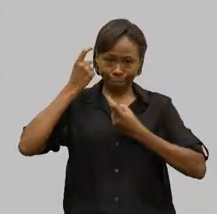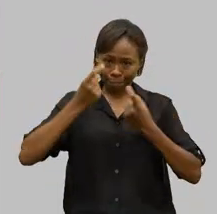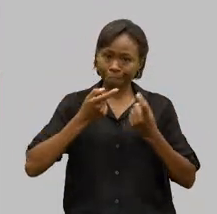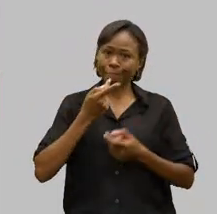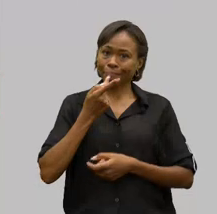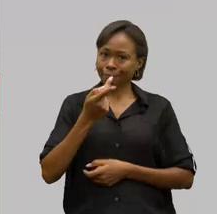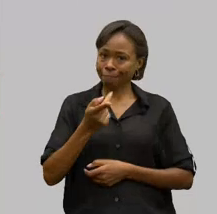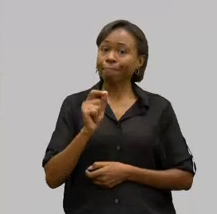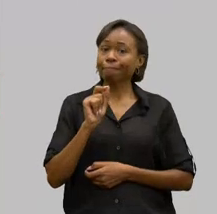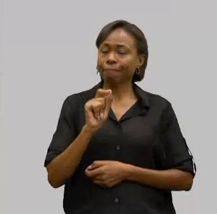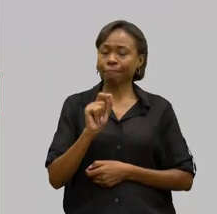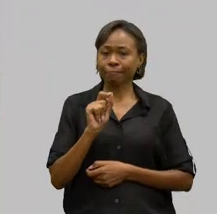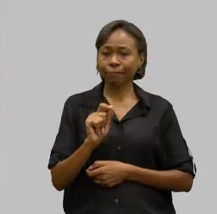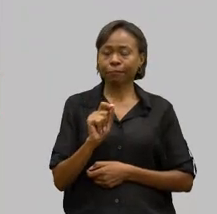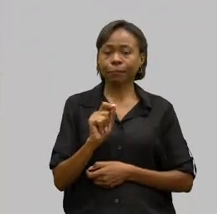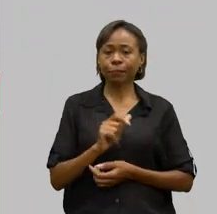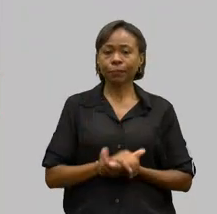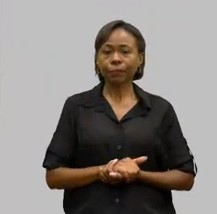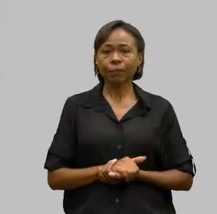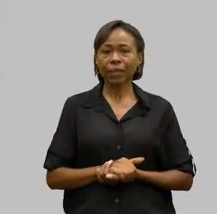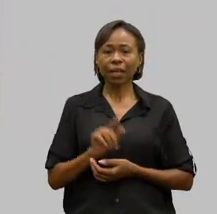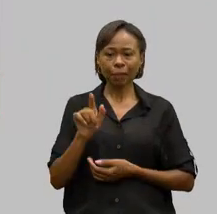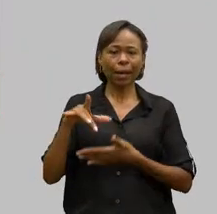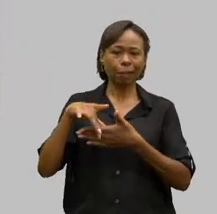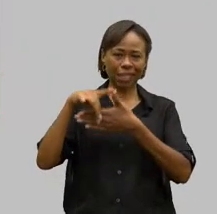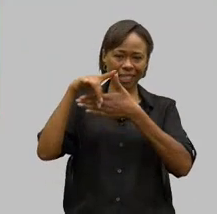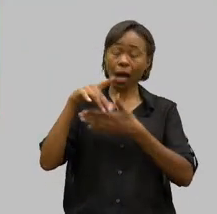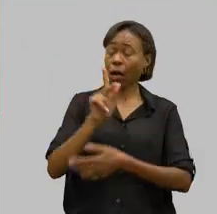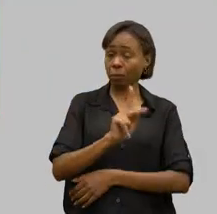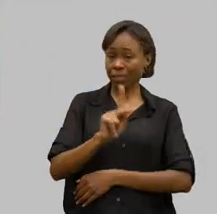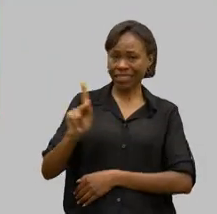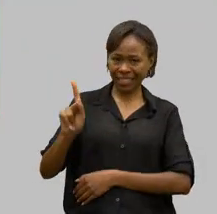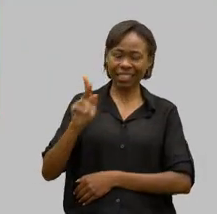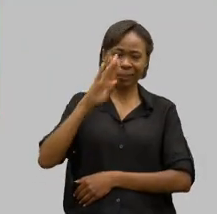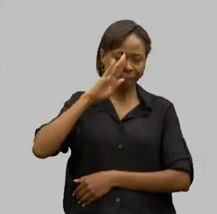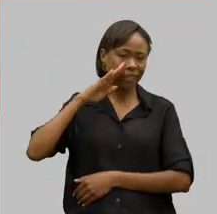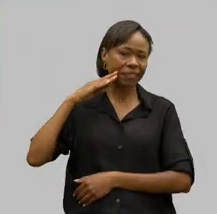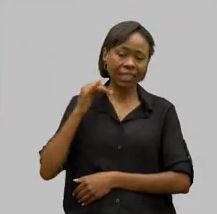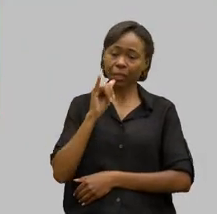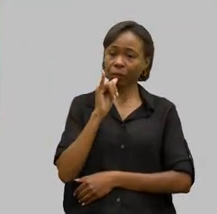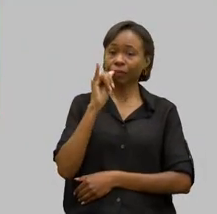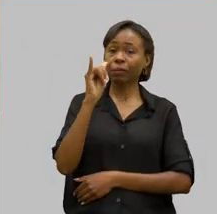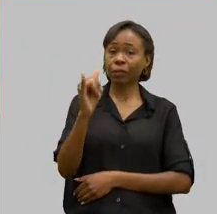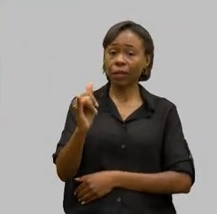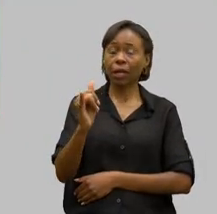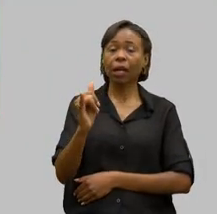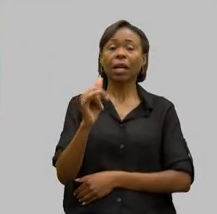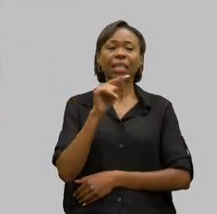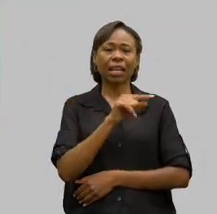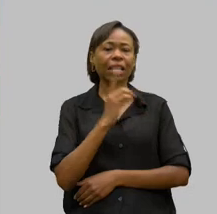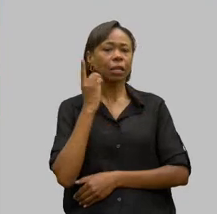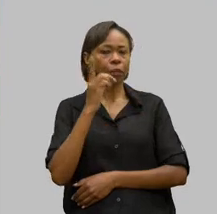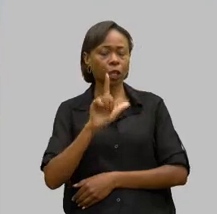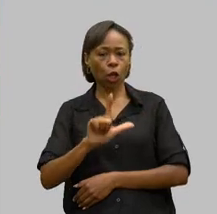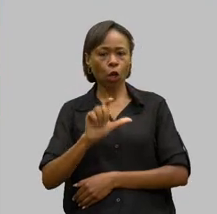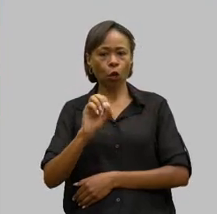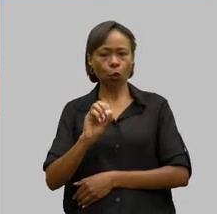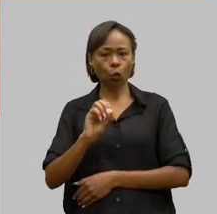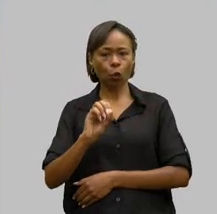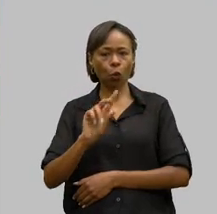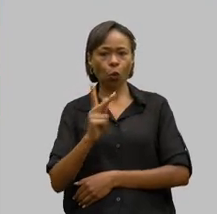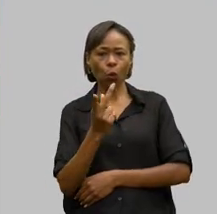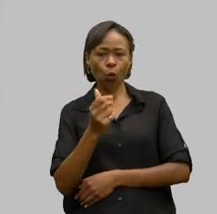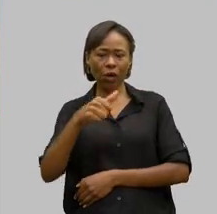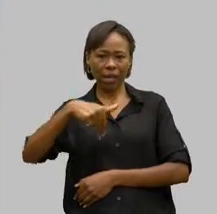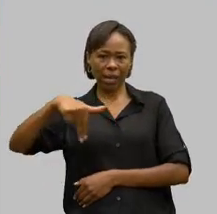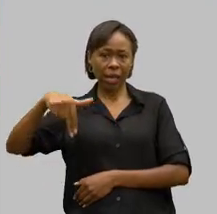para a presidenta Beatriz Serqueira, para a nossa deputada Luhana, que é aqui da nossa comissão,